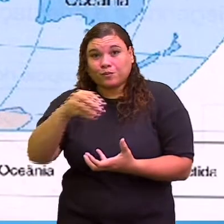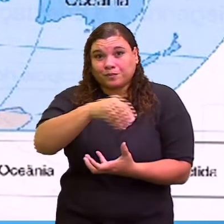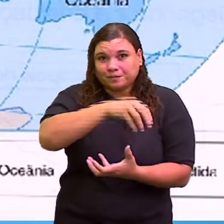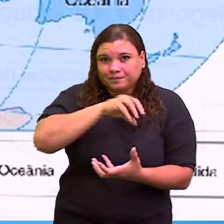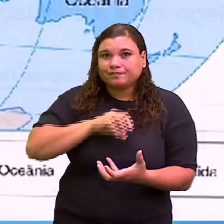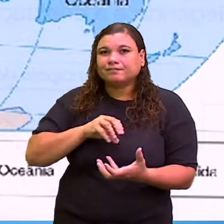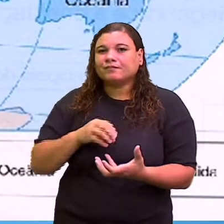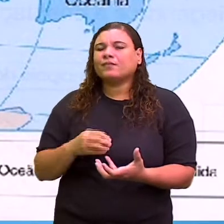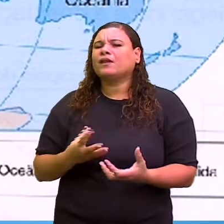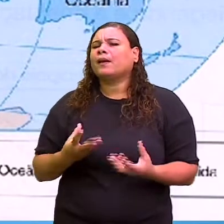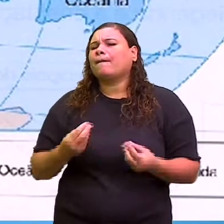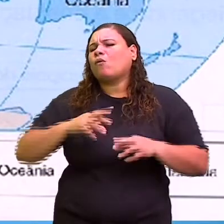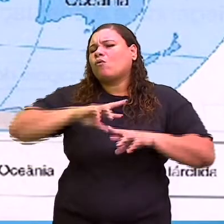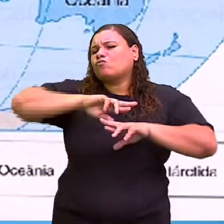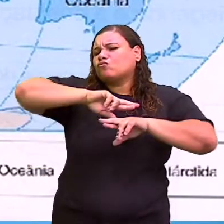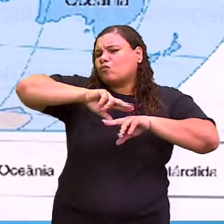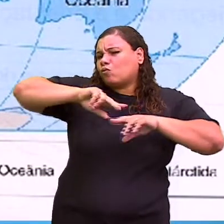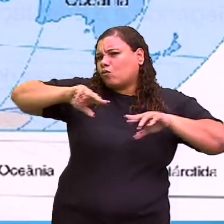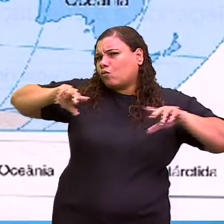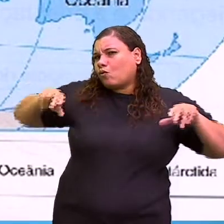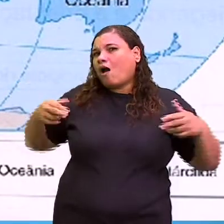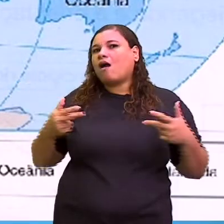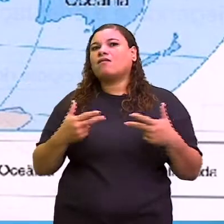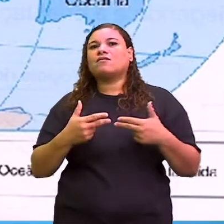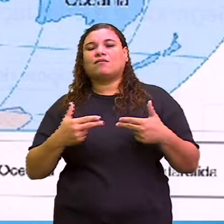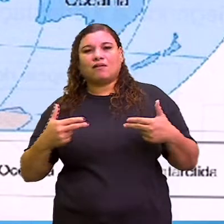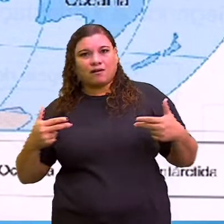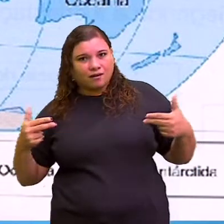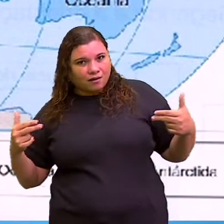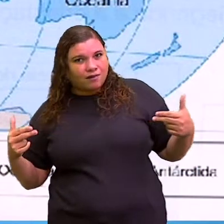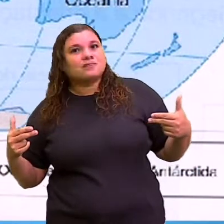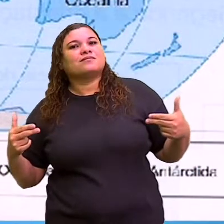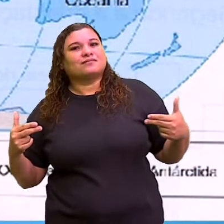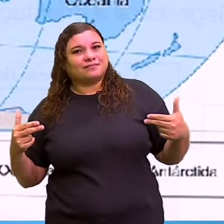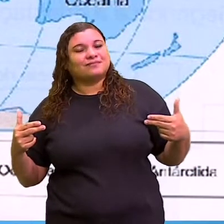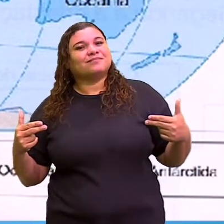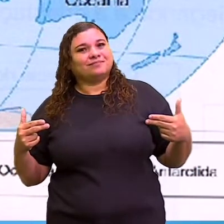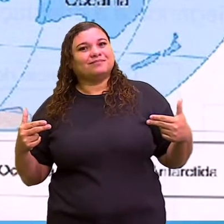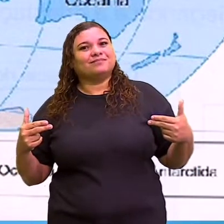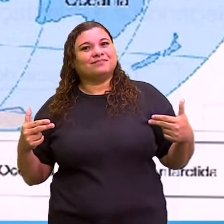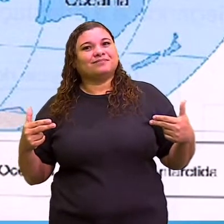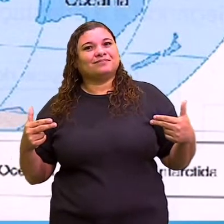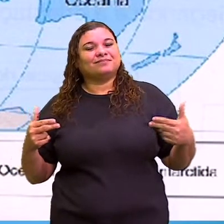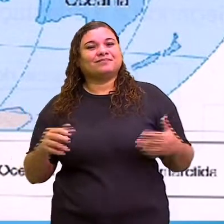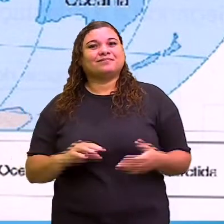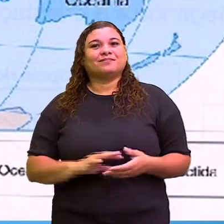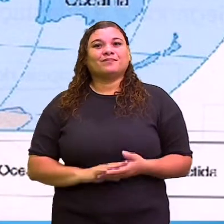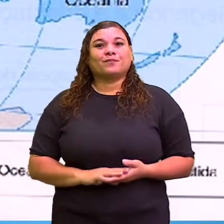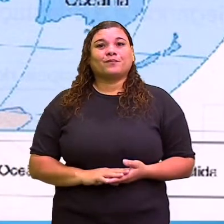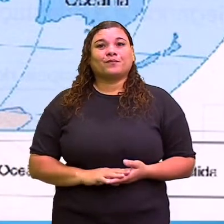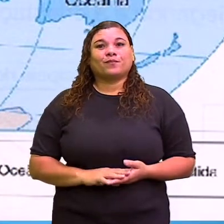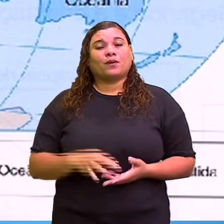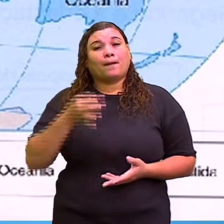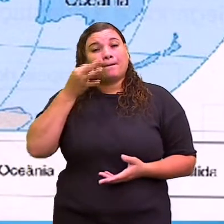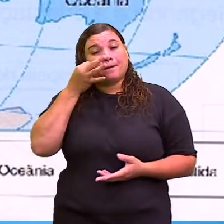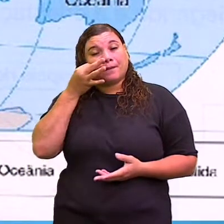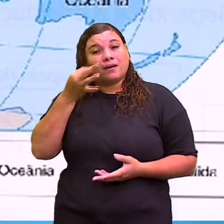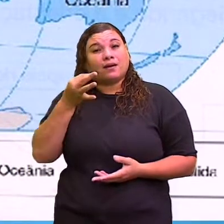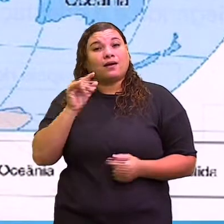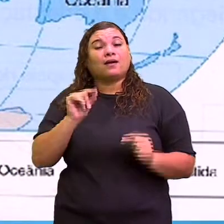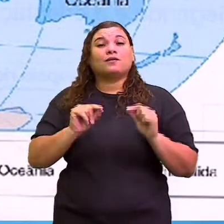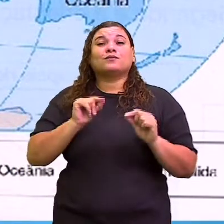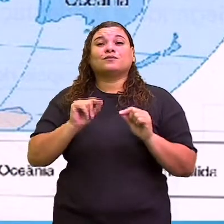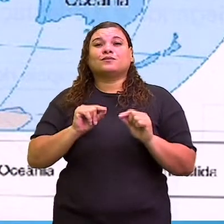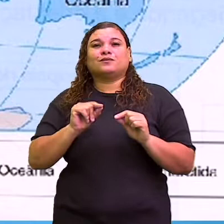diversidade muito grande, com uma variedade muito grande. Observem que